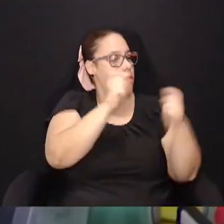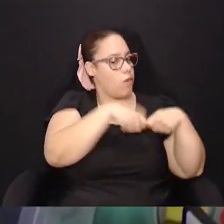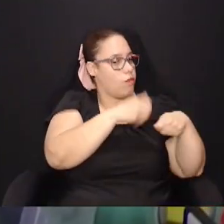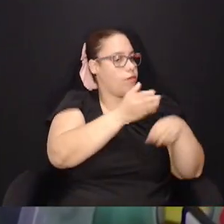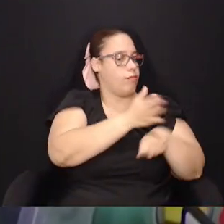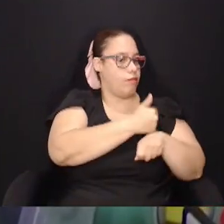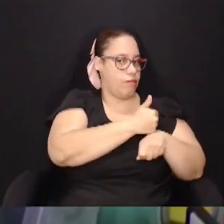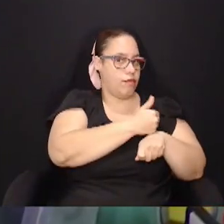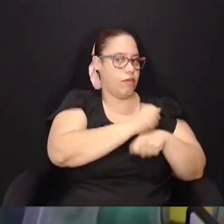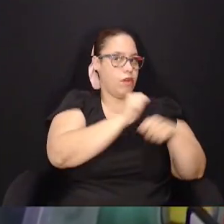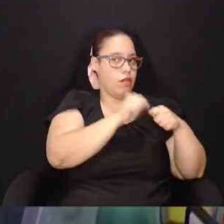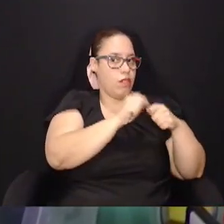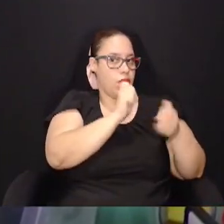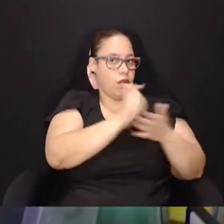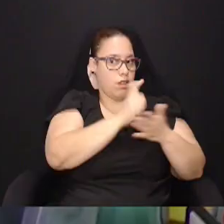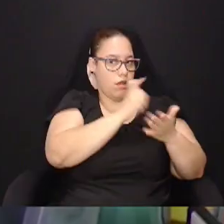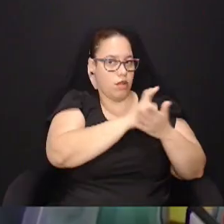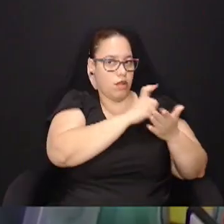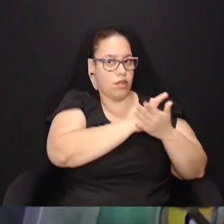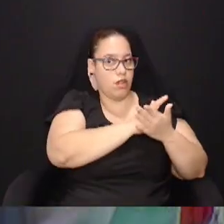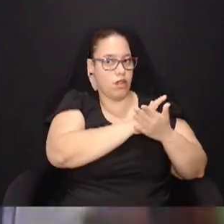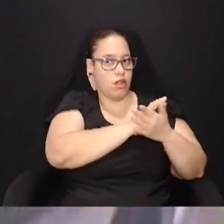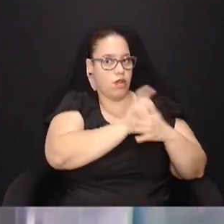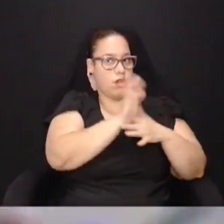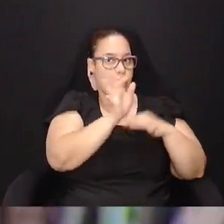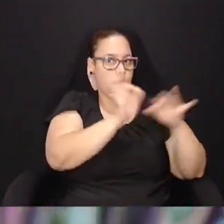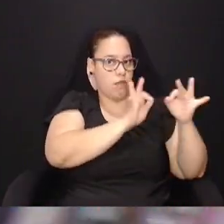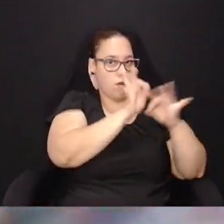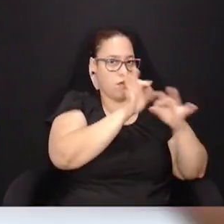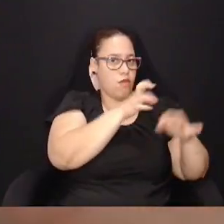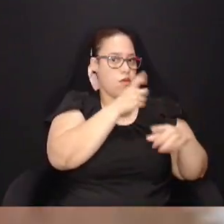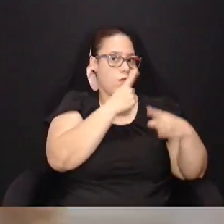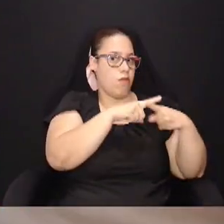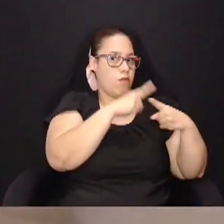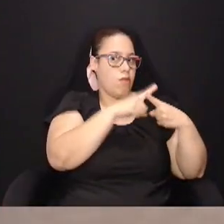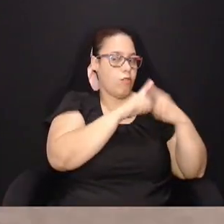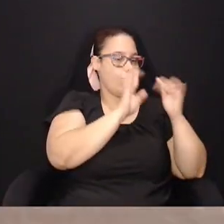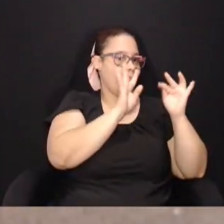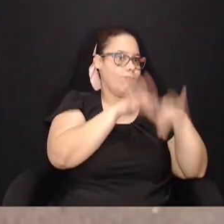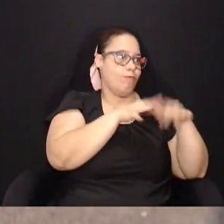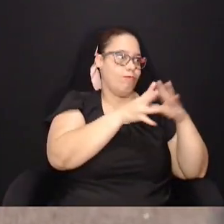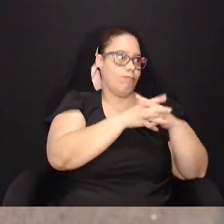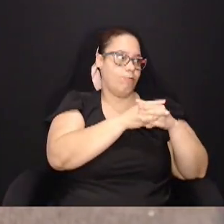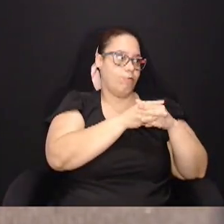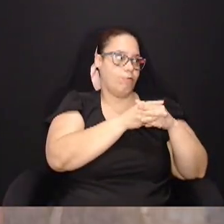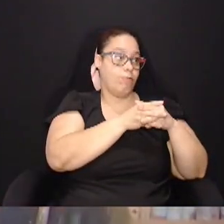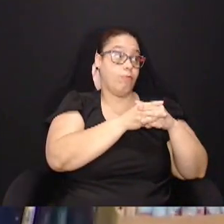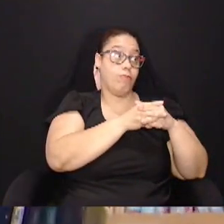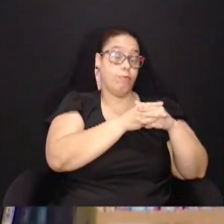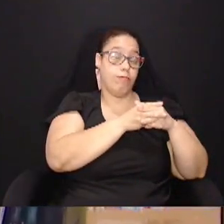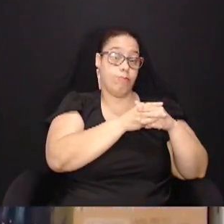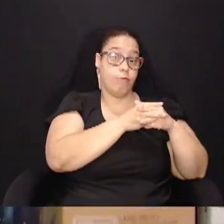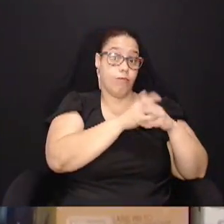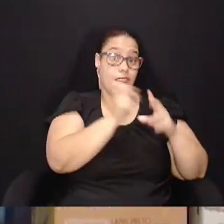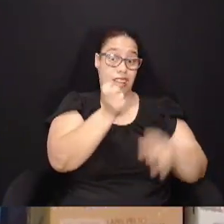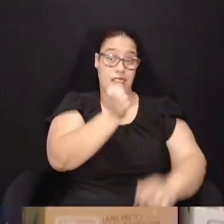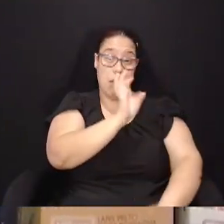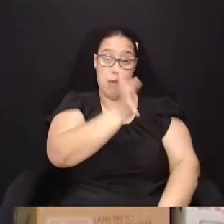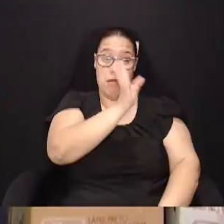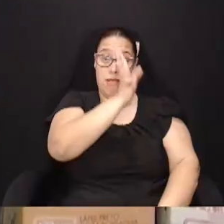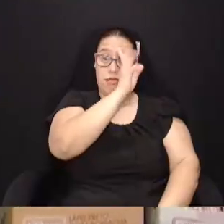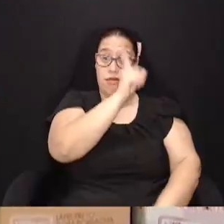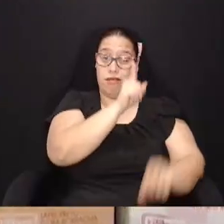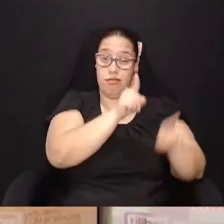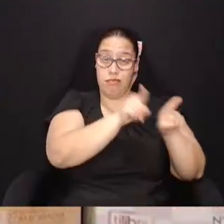compra do material, né, com todo o planejamento feito, porque se deixar para a última hora, além da questão de estar mais caro, também os locais,